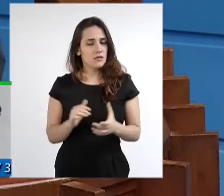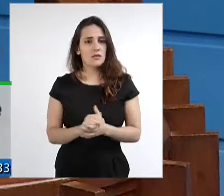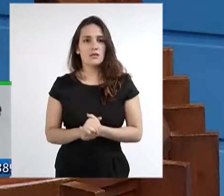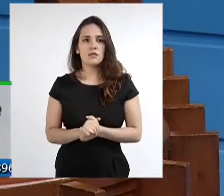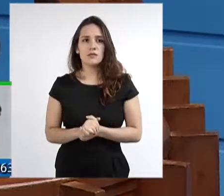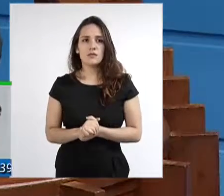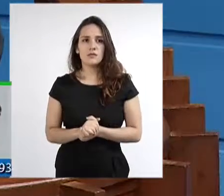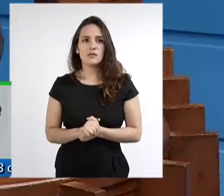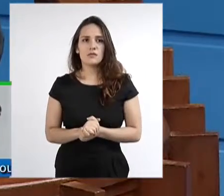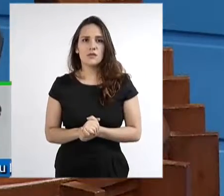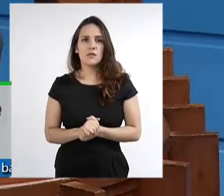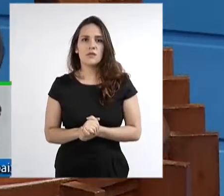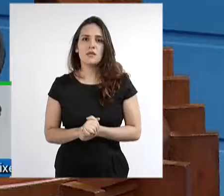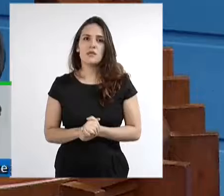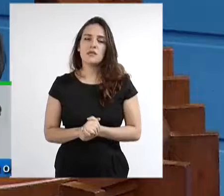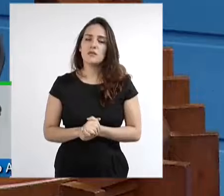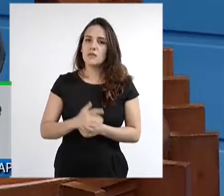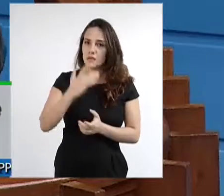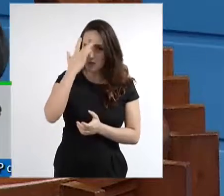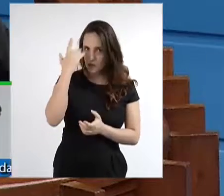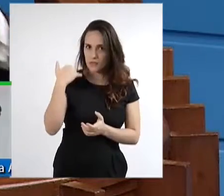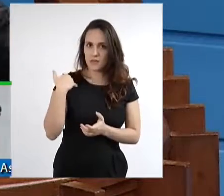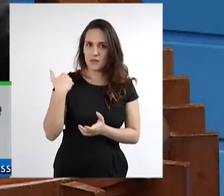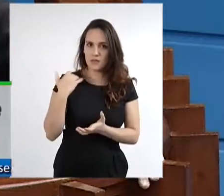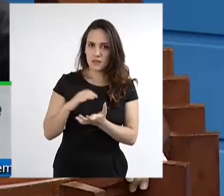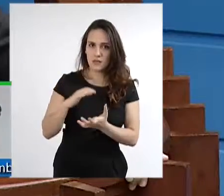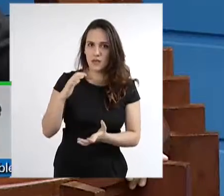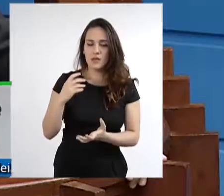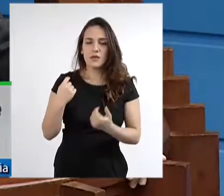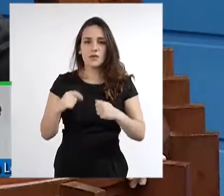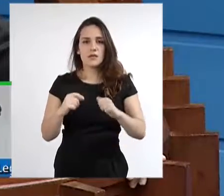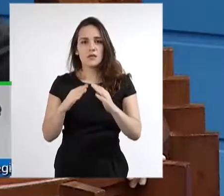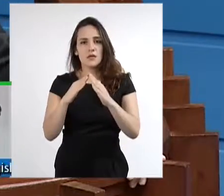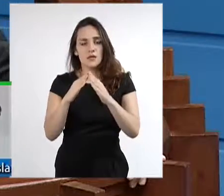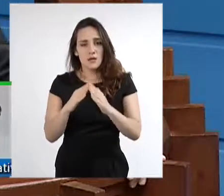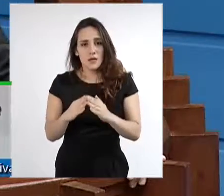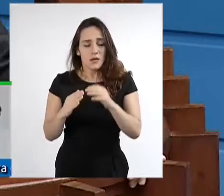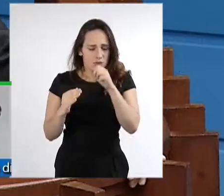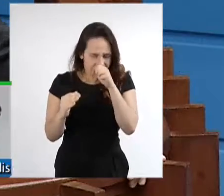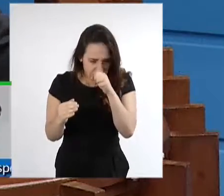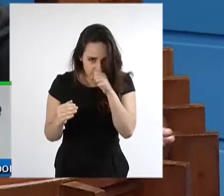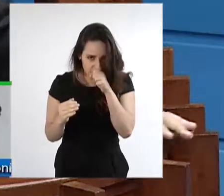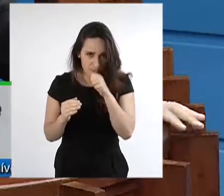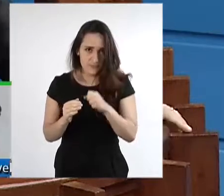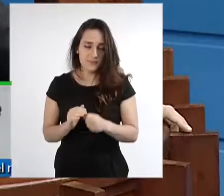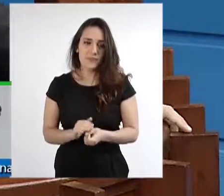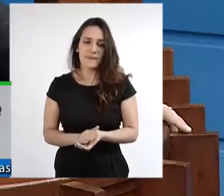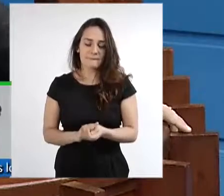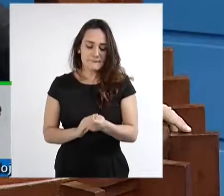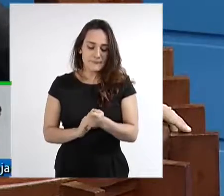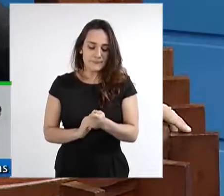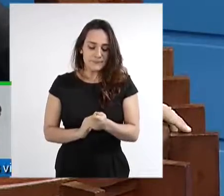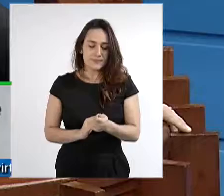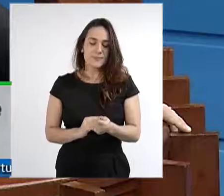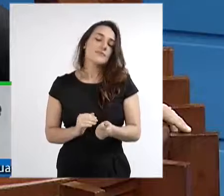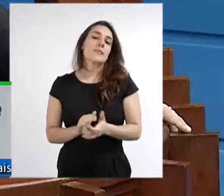Idosos que precisam de habitação. E um dos